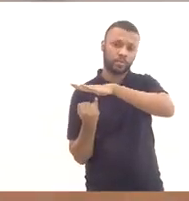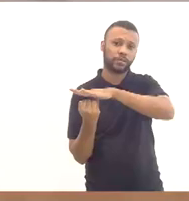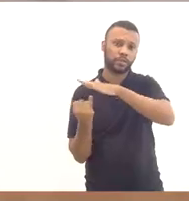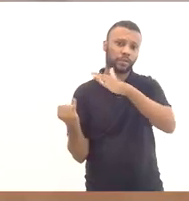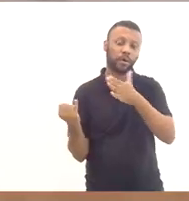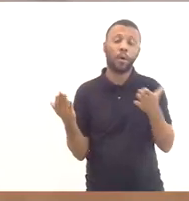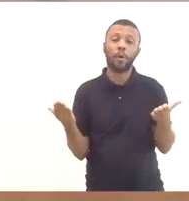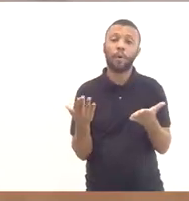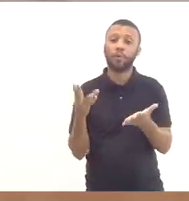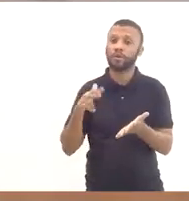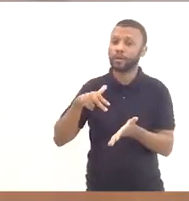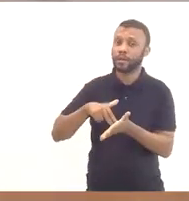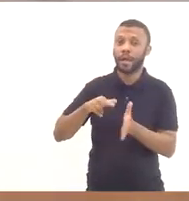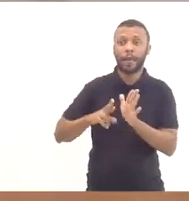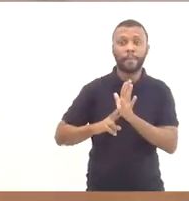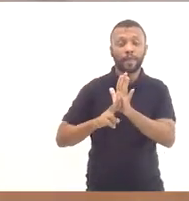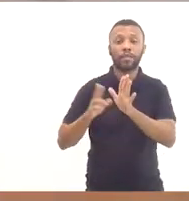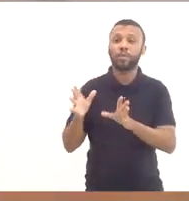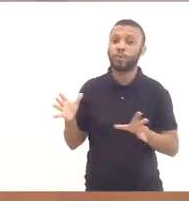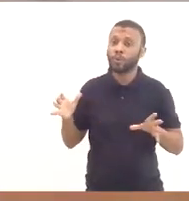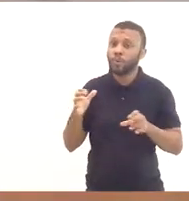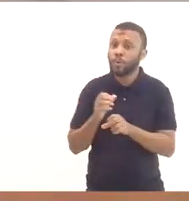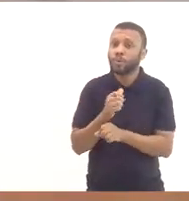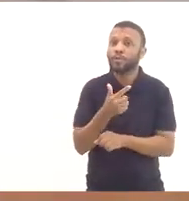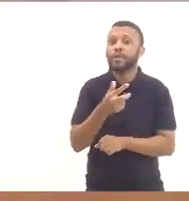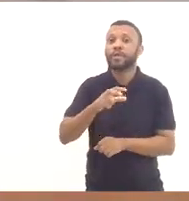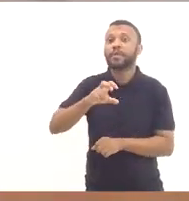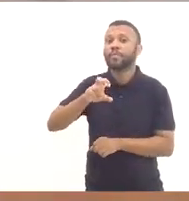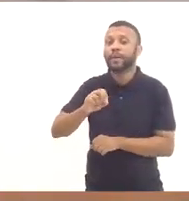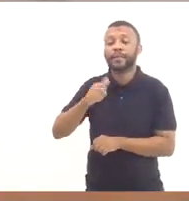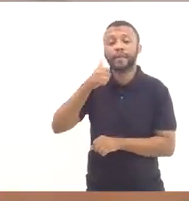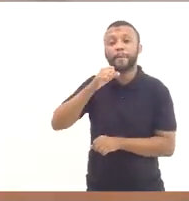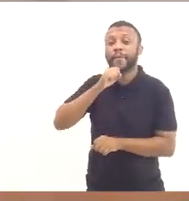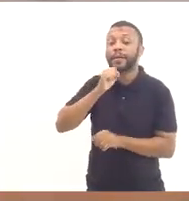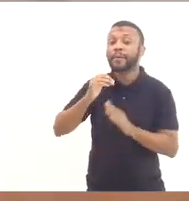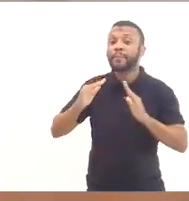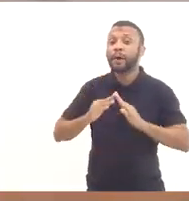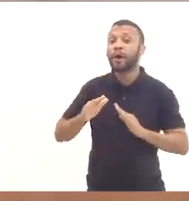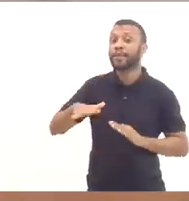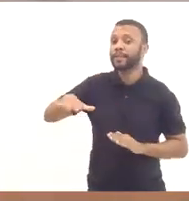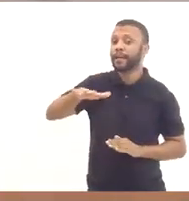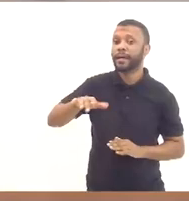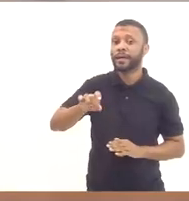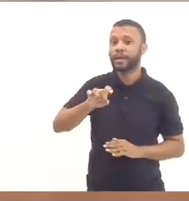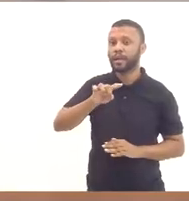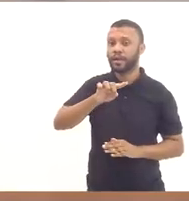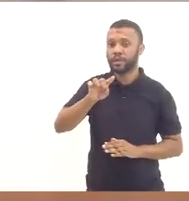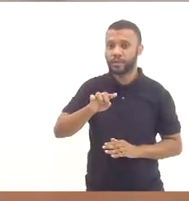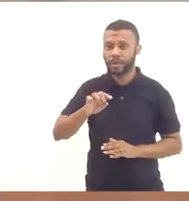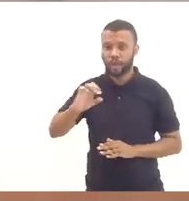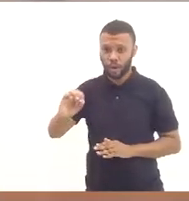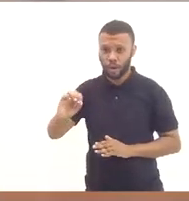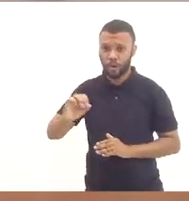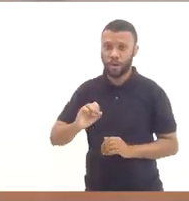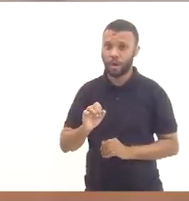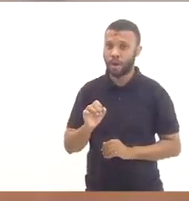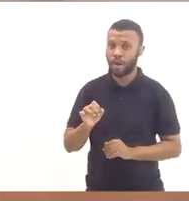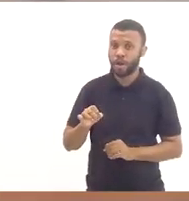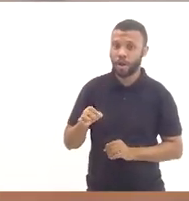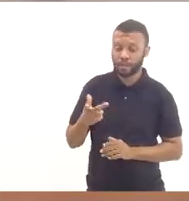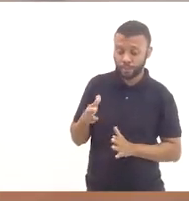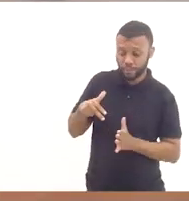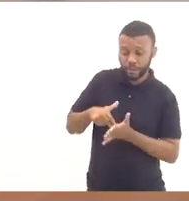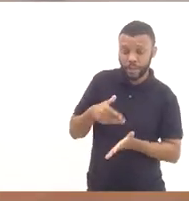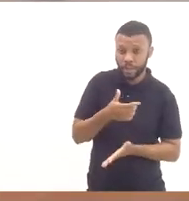Deputado representando 250 mães da Zona Oeste que não estão aqui porque